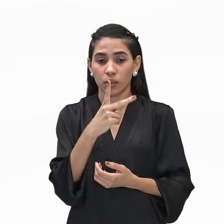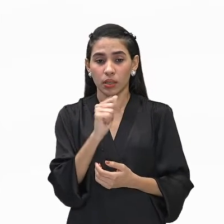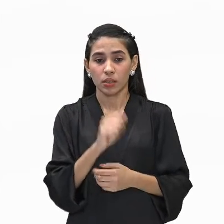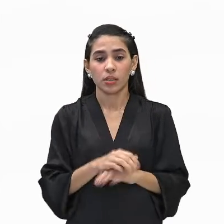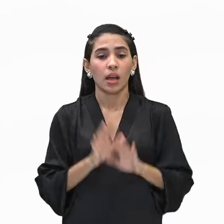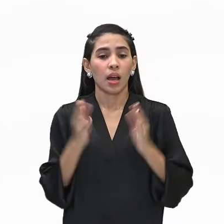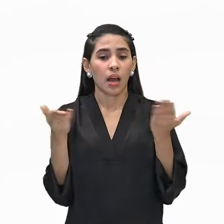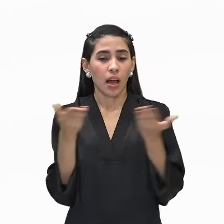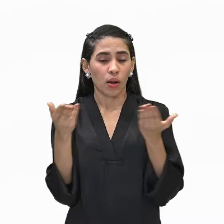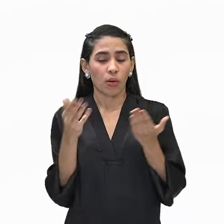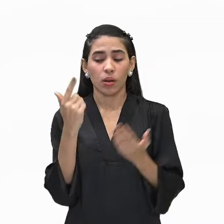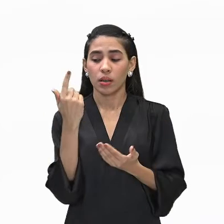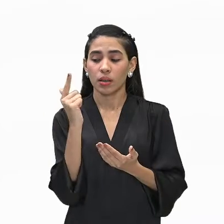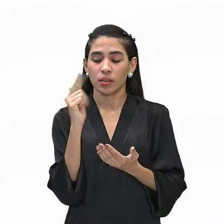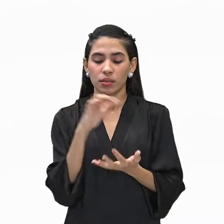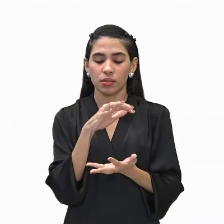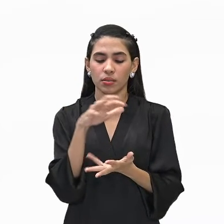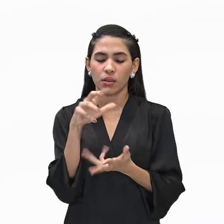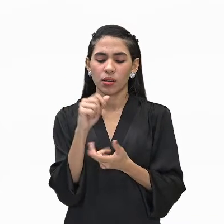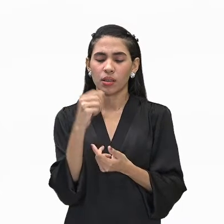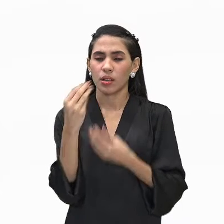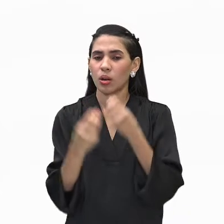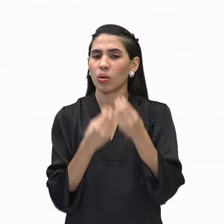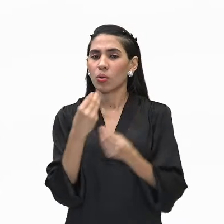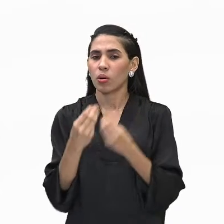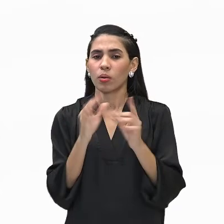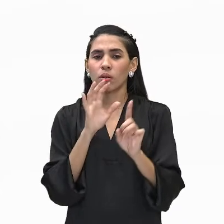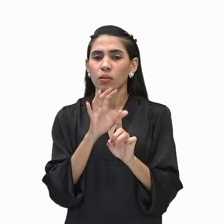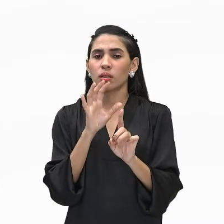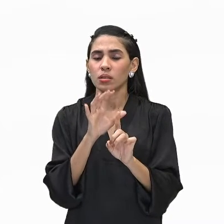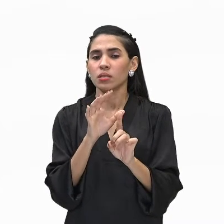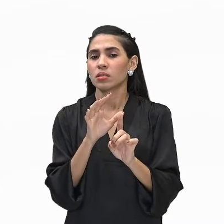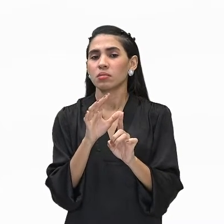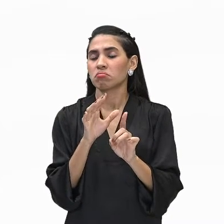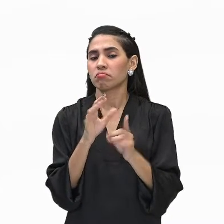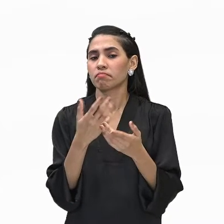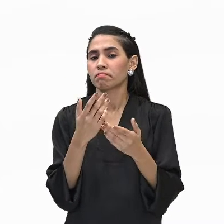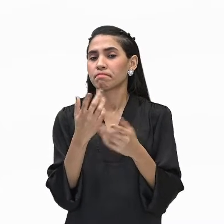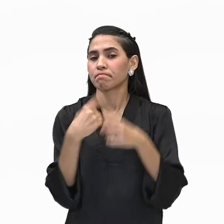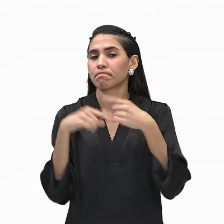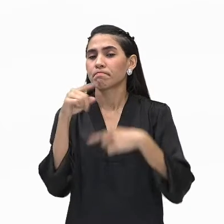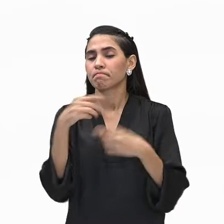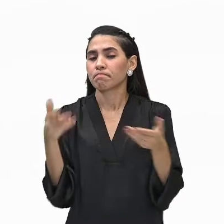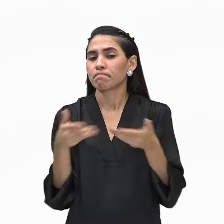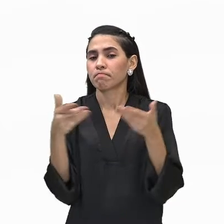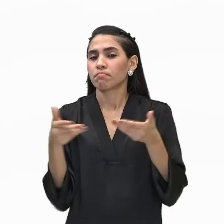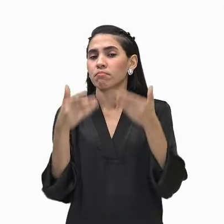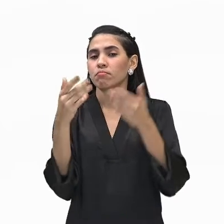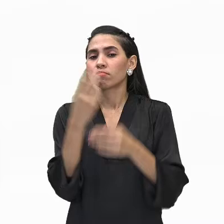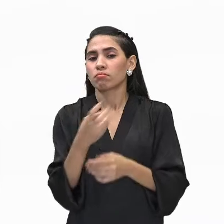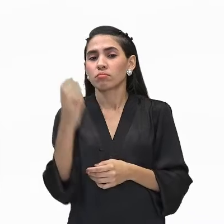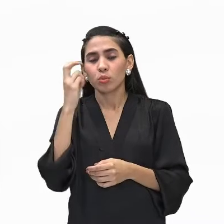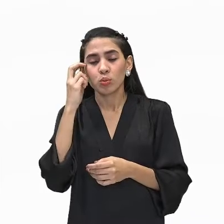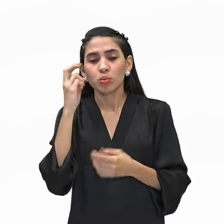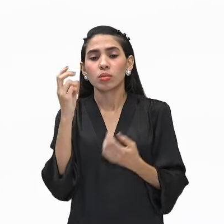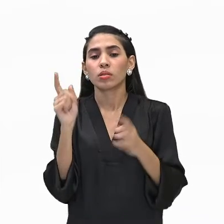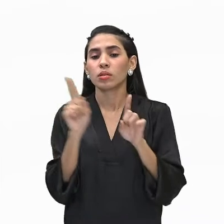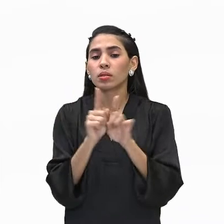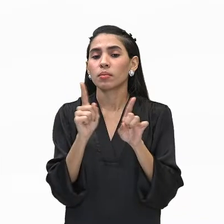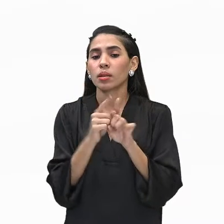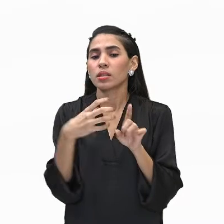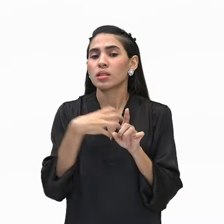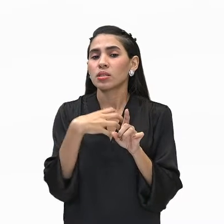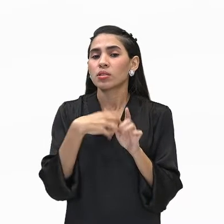questão da geografia. Como é que isso influencia a nossa produção de cultura e também de sentido